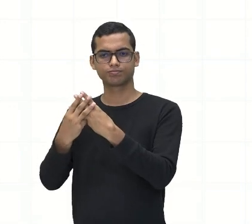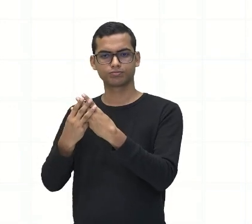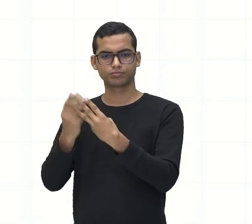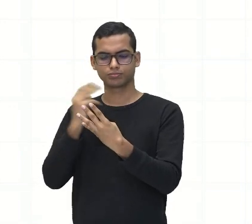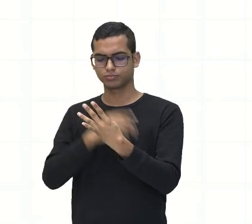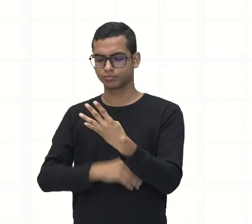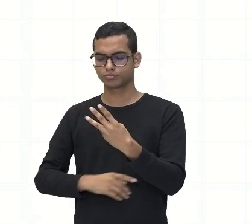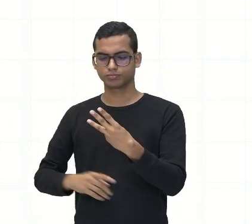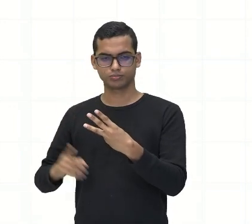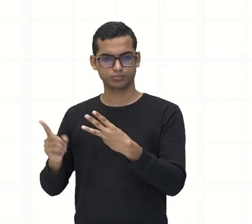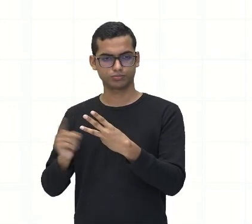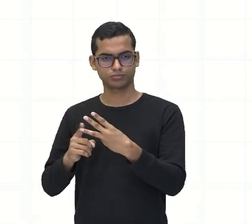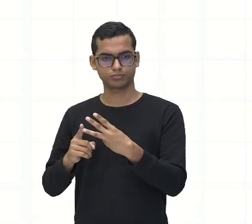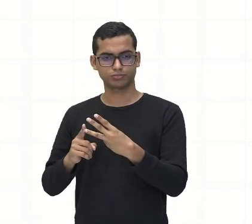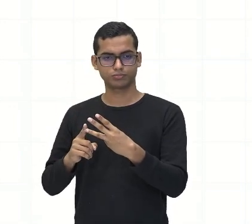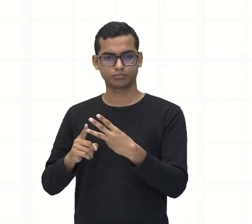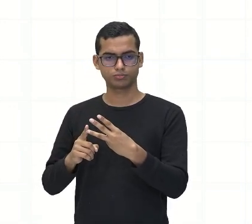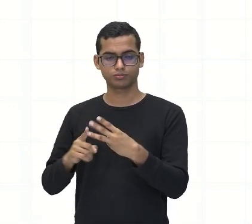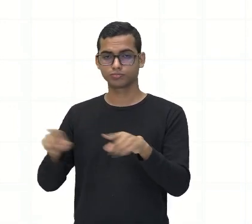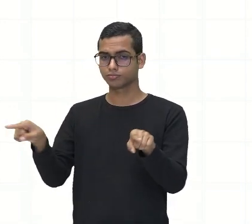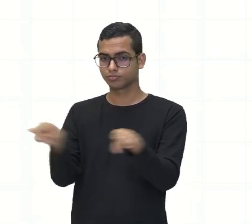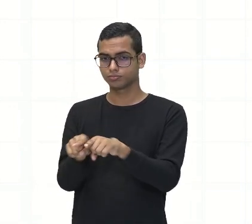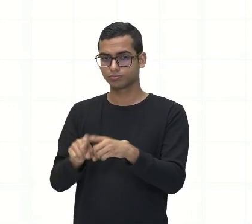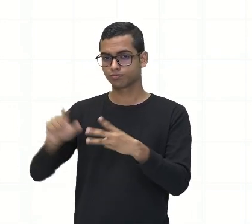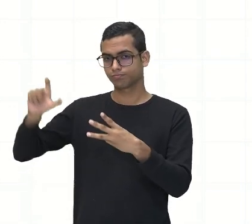e também o islamismo,